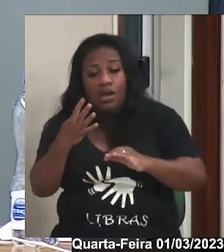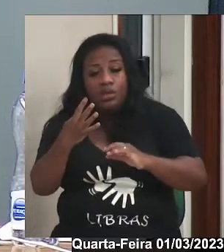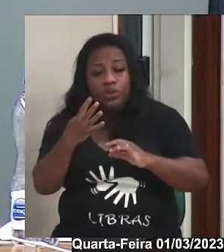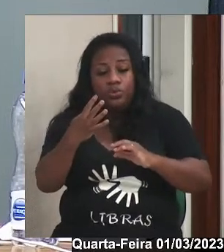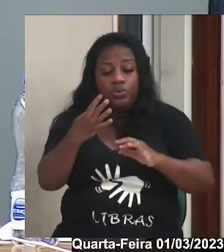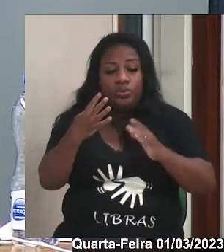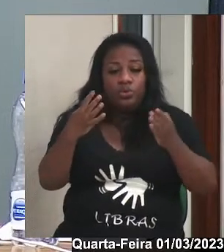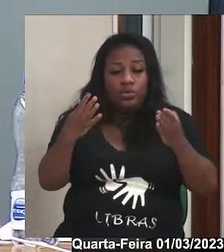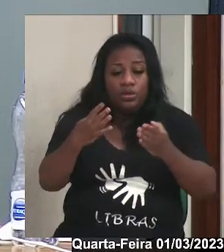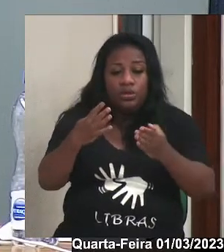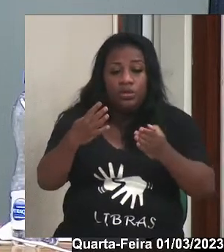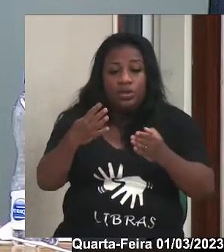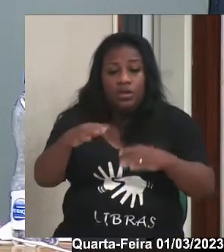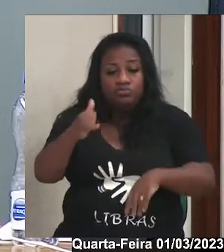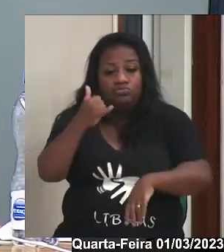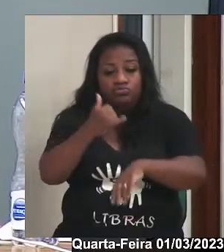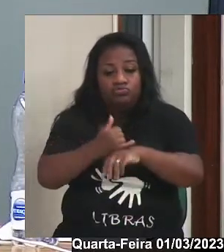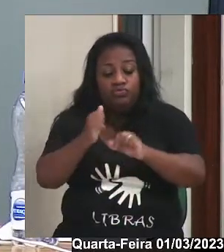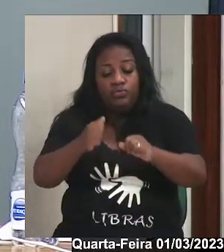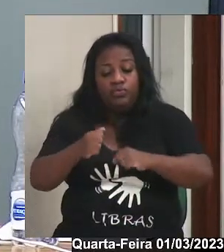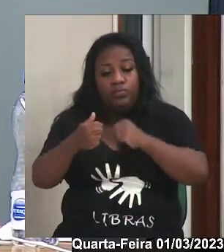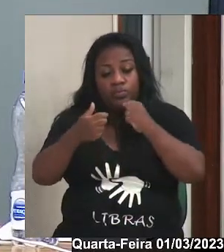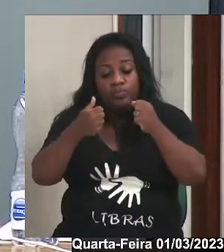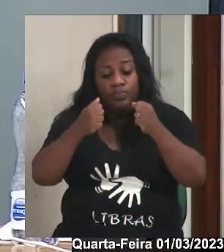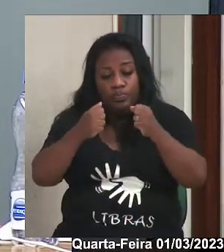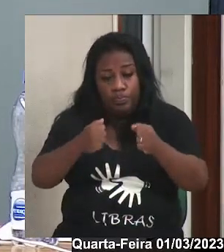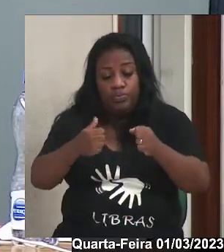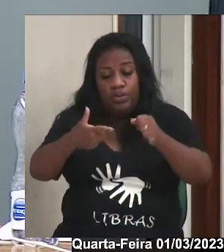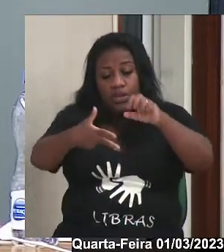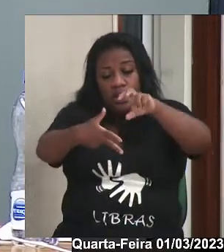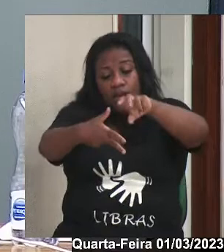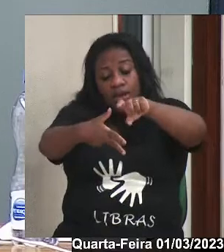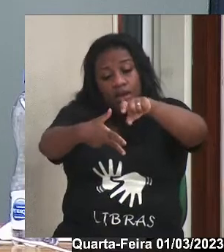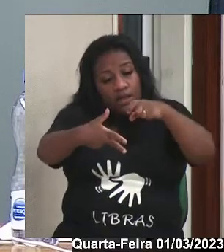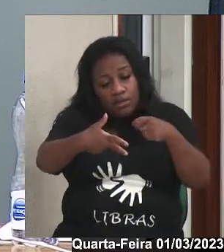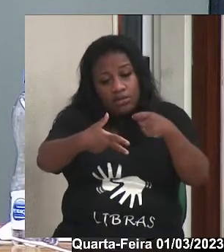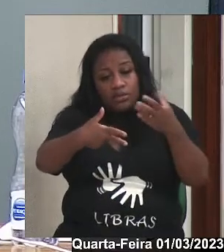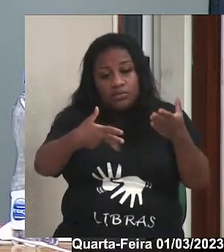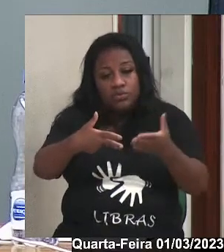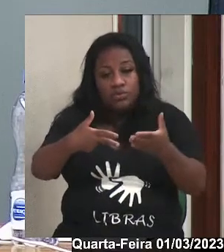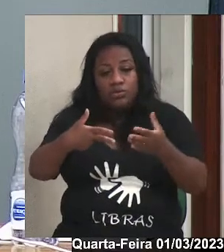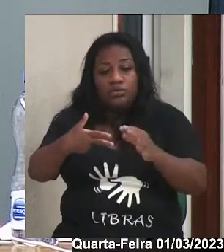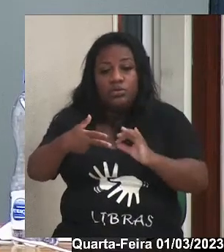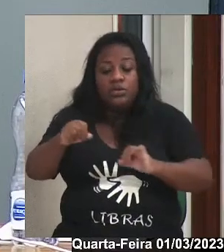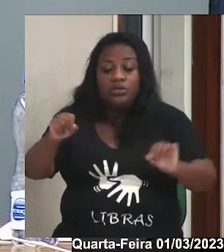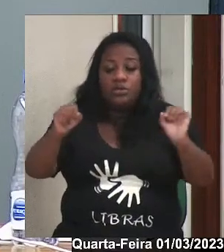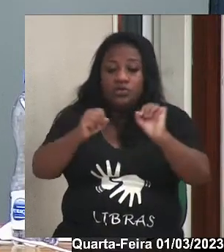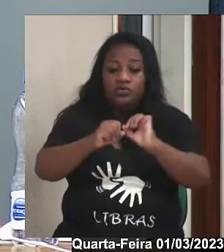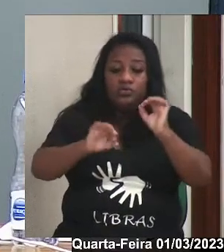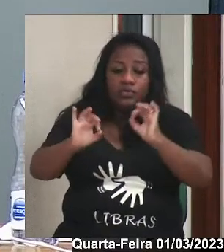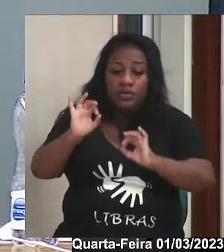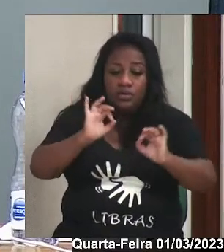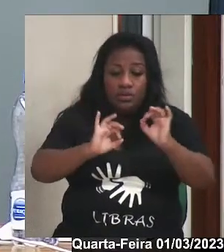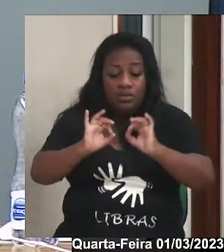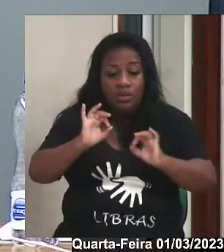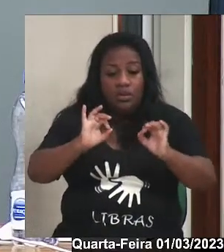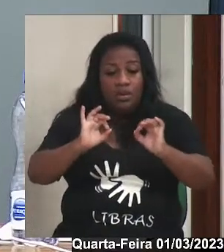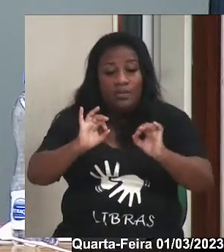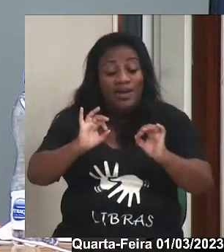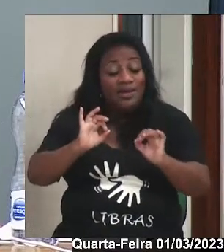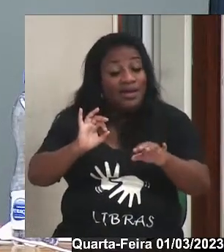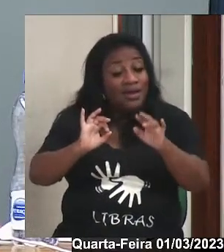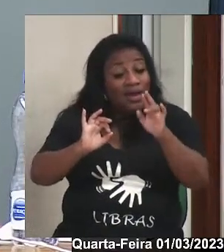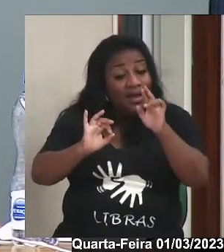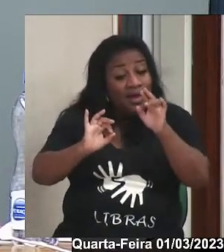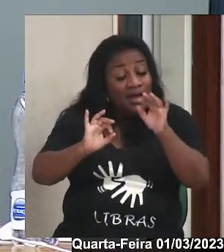Indicação 4/2023. Indica ao chefe do Poder Executivo, através da sua respectiva secretaria, que seja efetuado estudo para